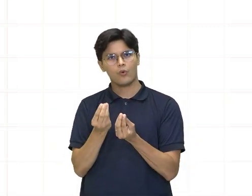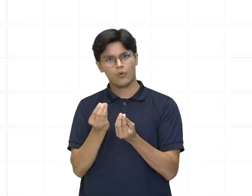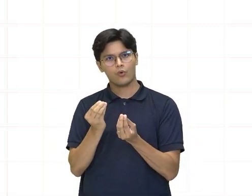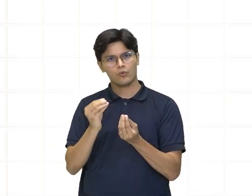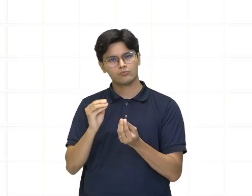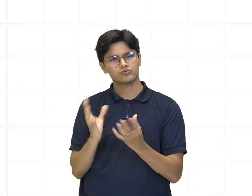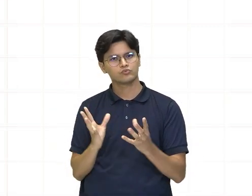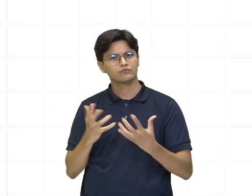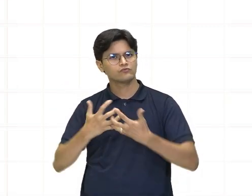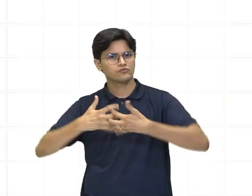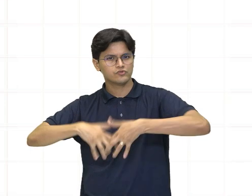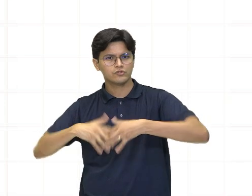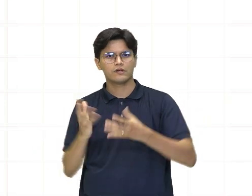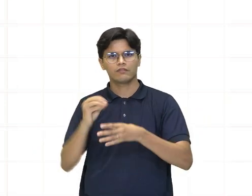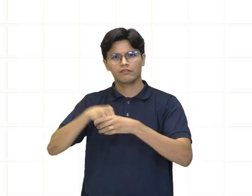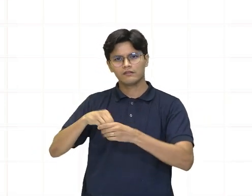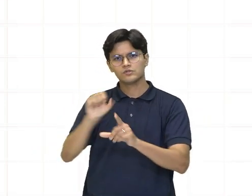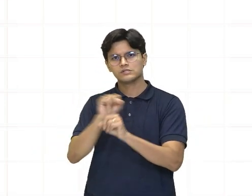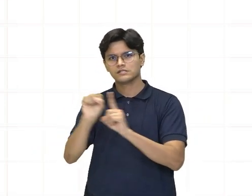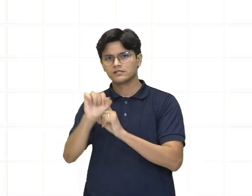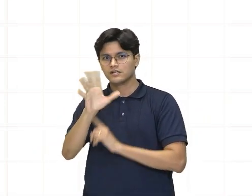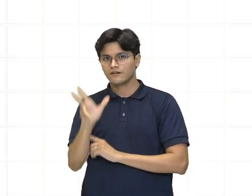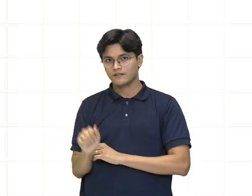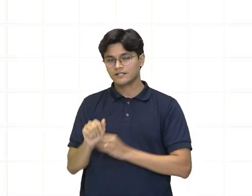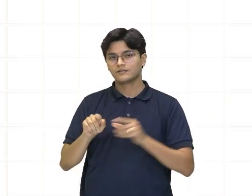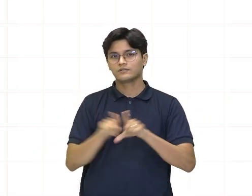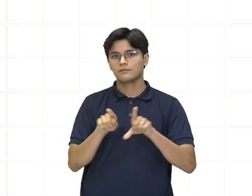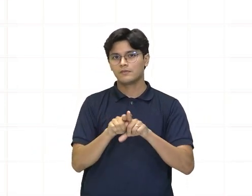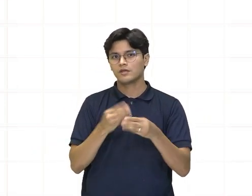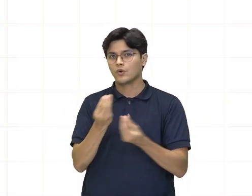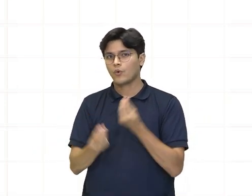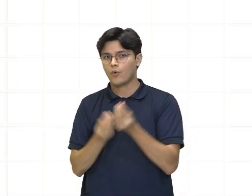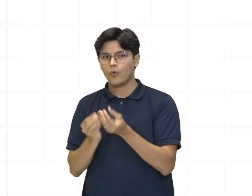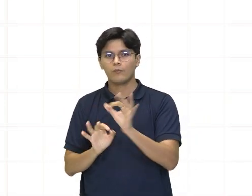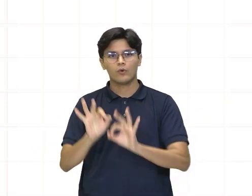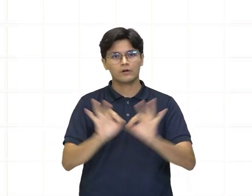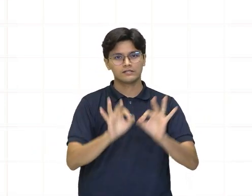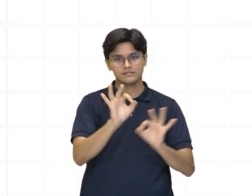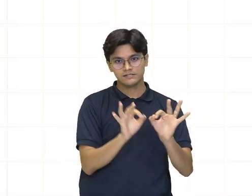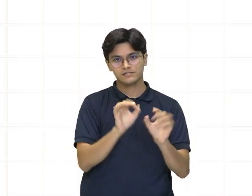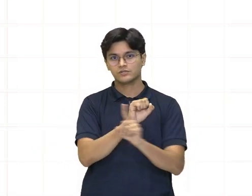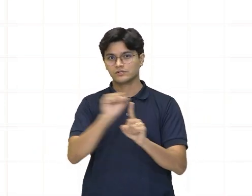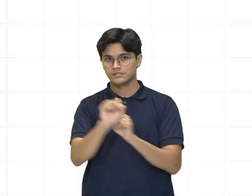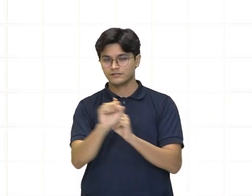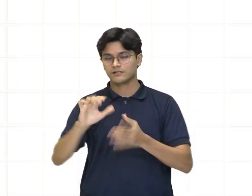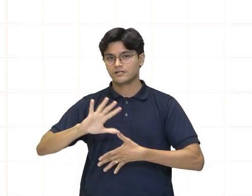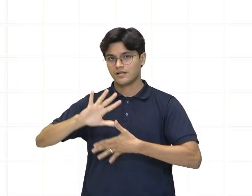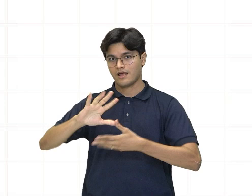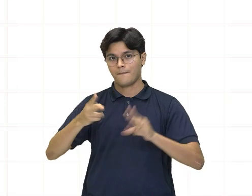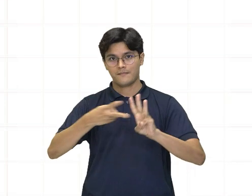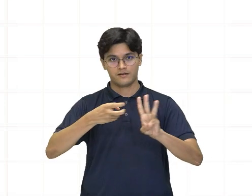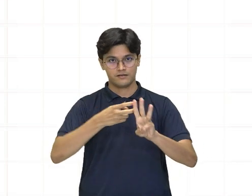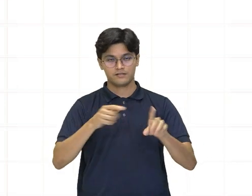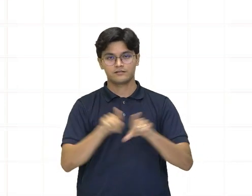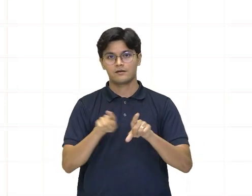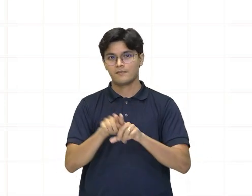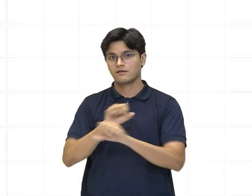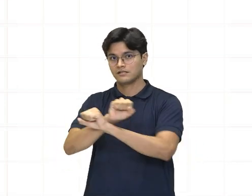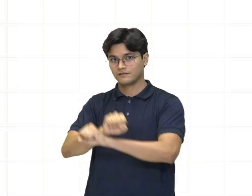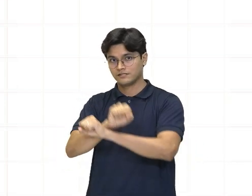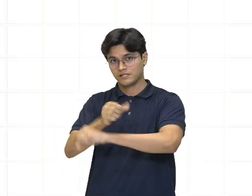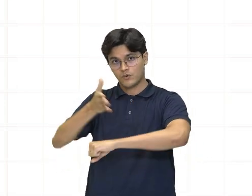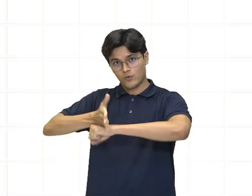sociedades africanas, as formas de organização das sociedades ameríndias, a escravidão moderna e o tráfico